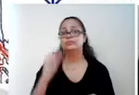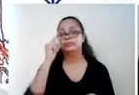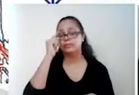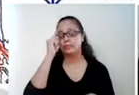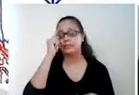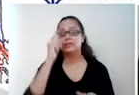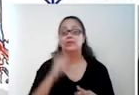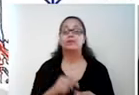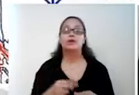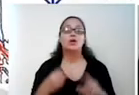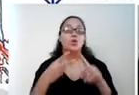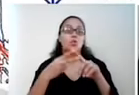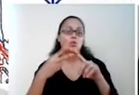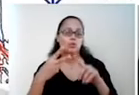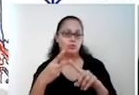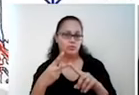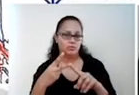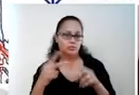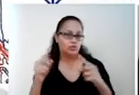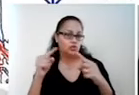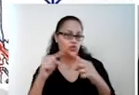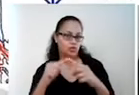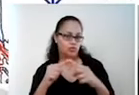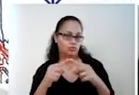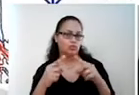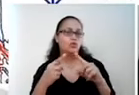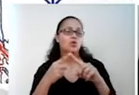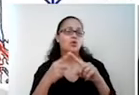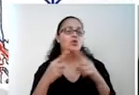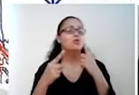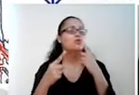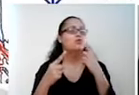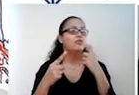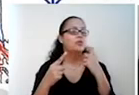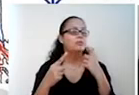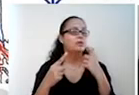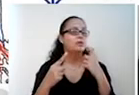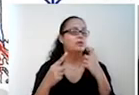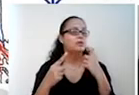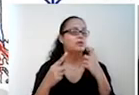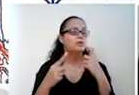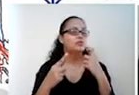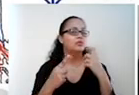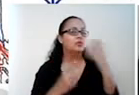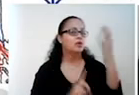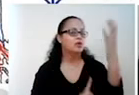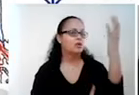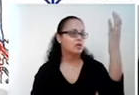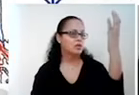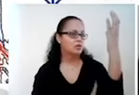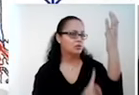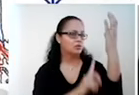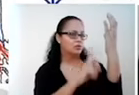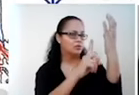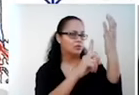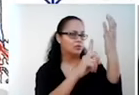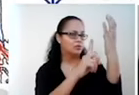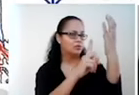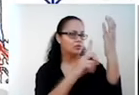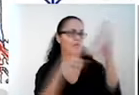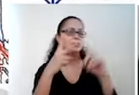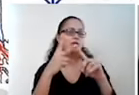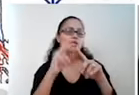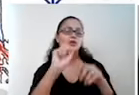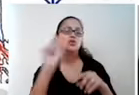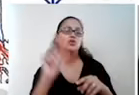dois tipos de vasos condutores: os avermelhados, que têm o transporte de baixo para cima, e o azulado,